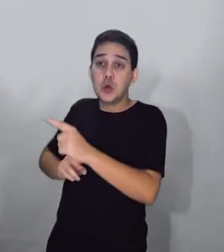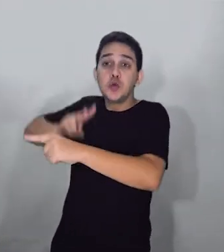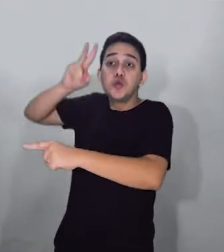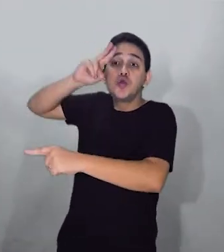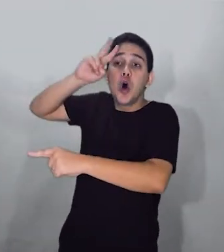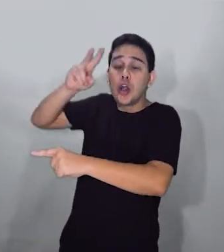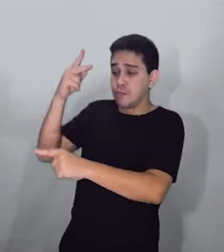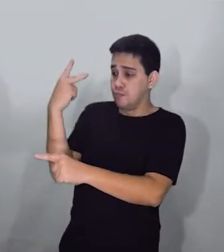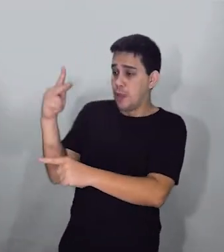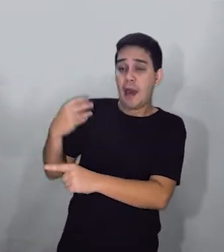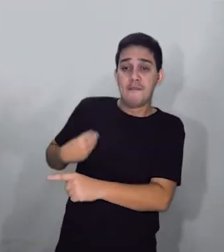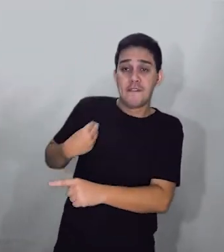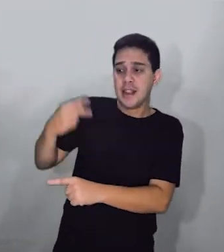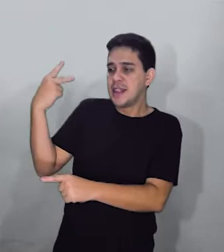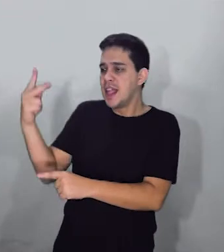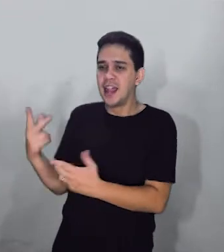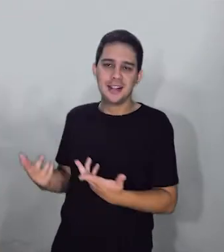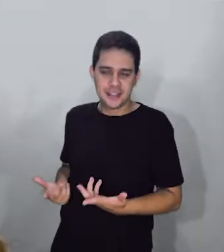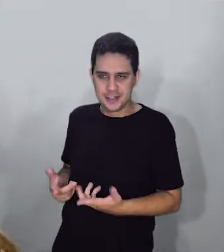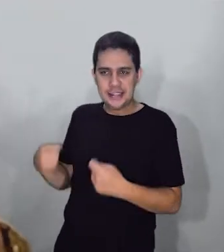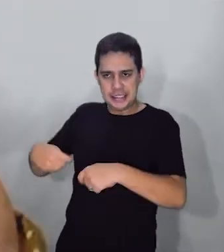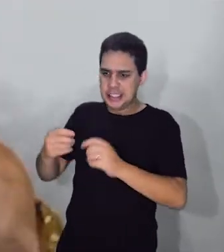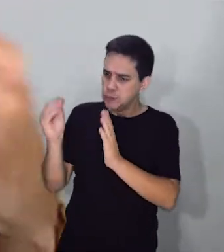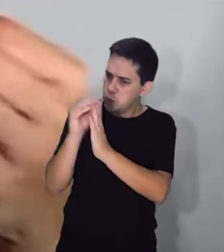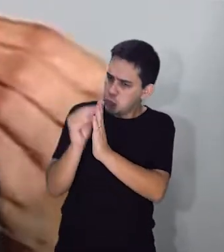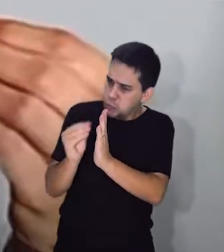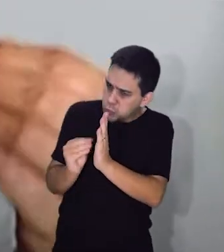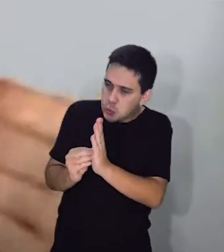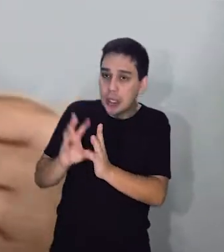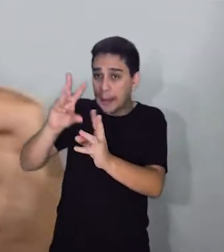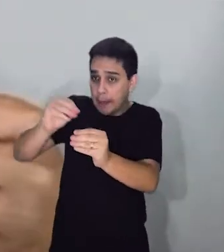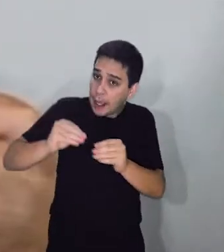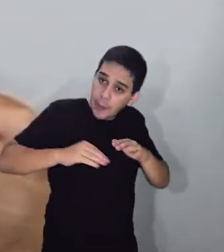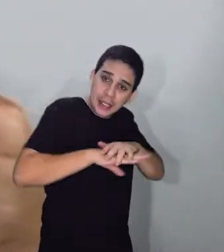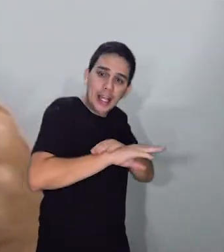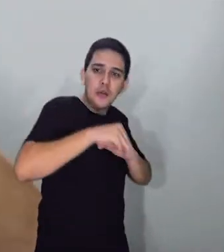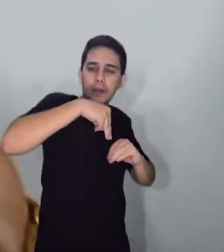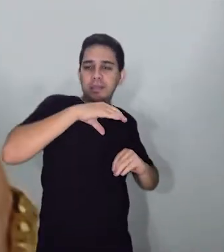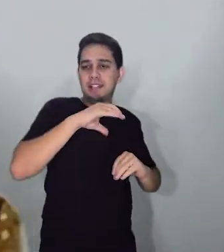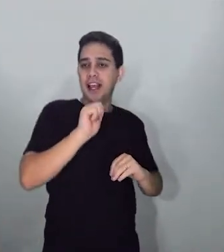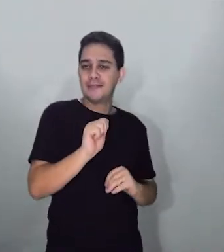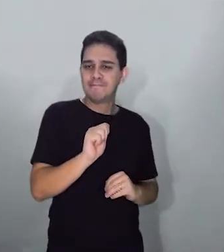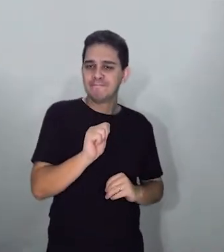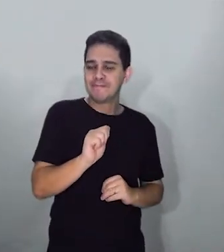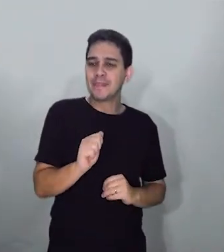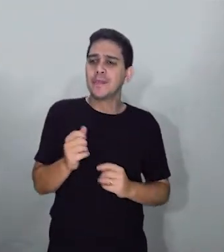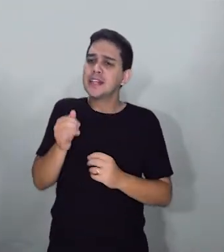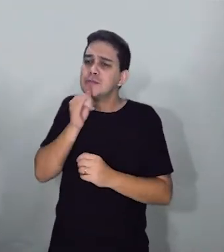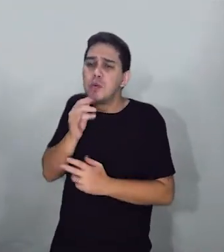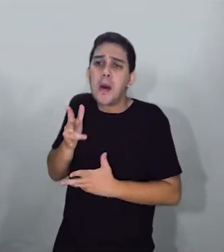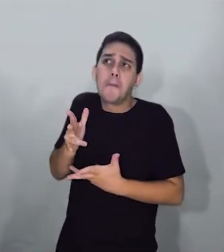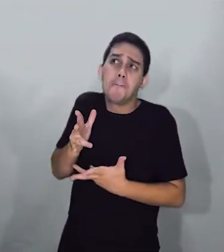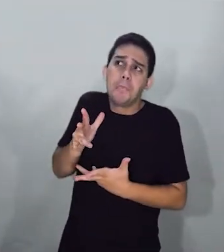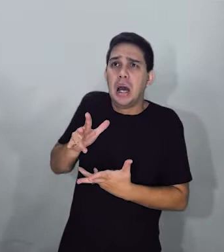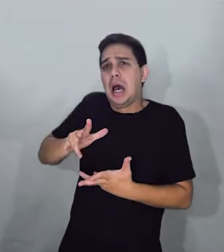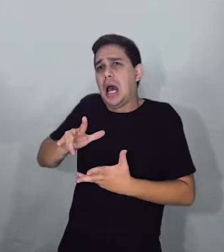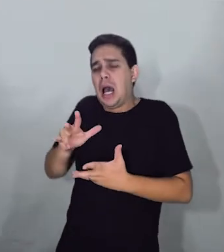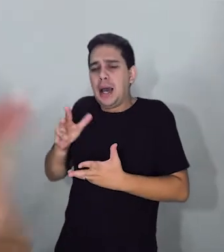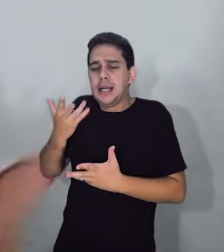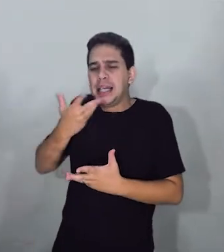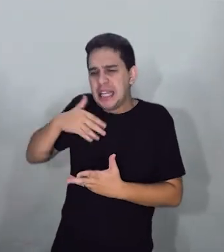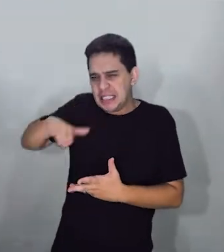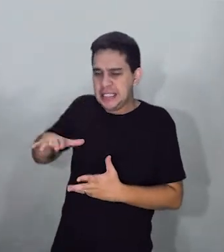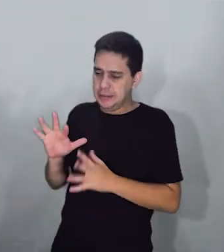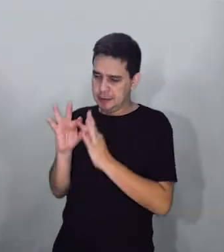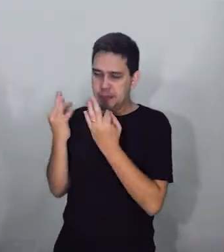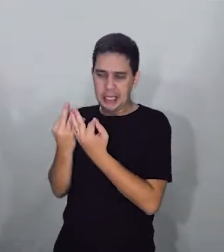uma criança que vive com a família, geralmente ela tem aquele histórico que lhe é contado assim, no cotidiano dela, né, a